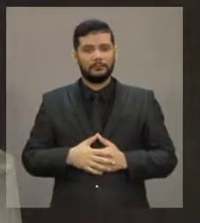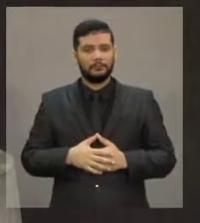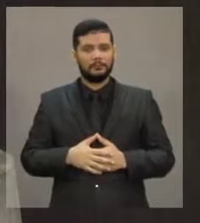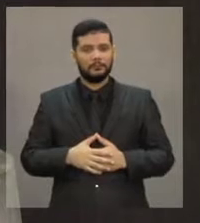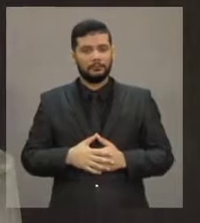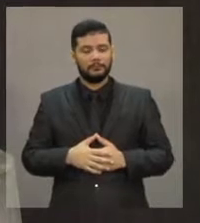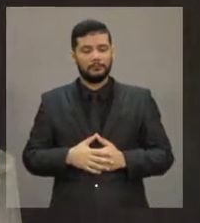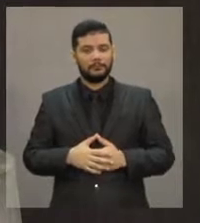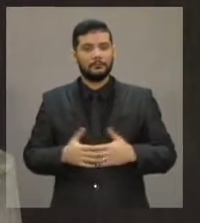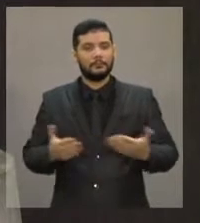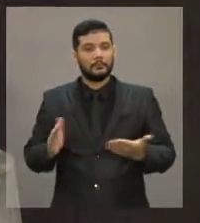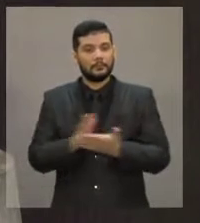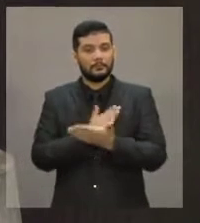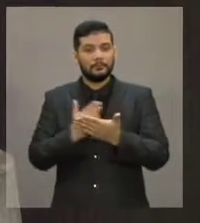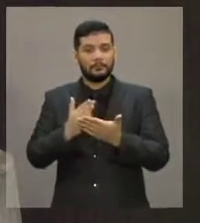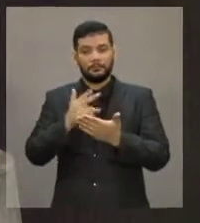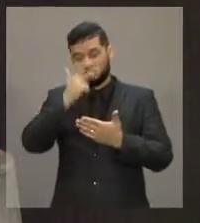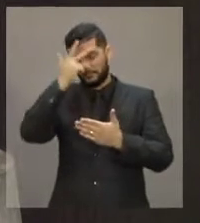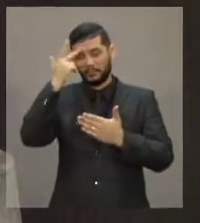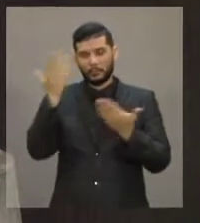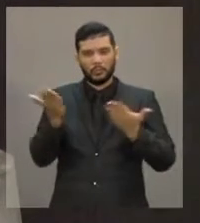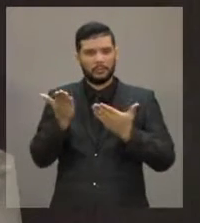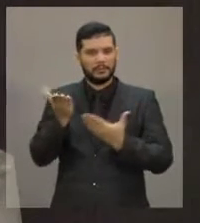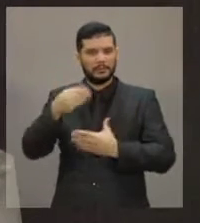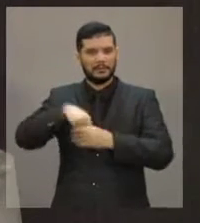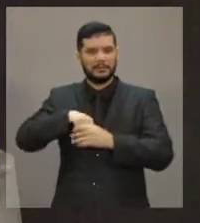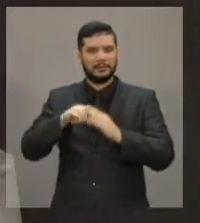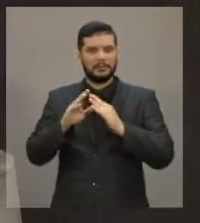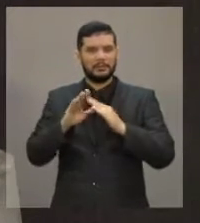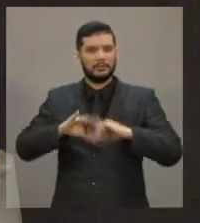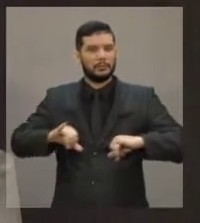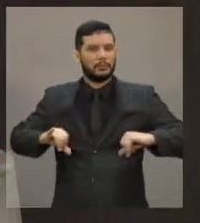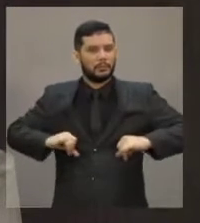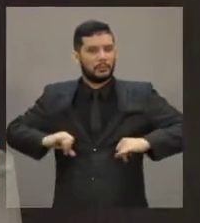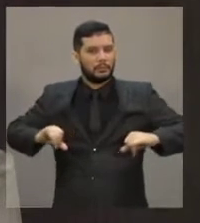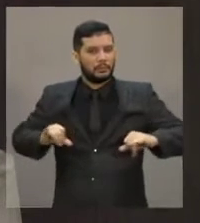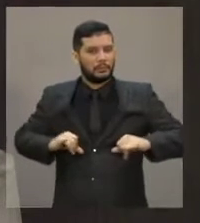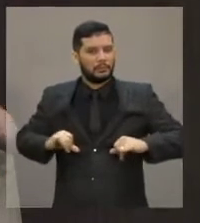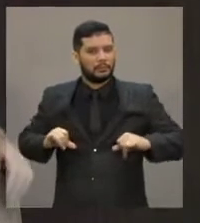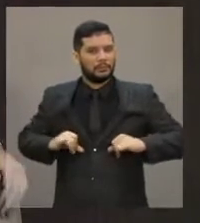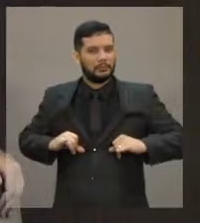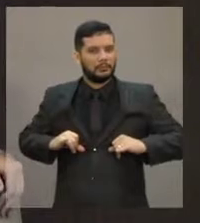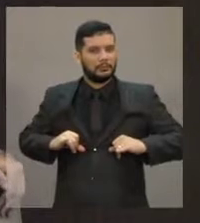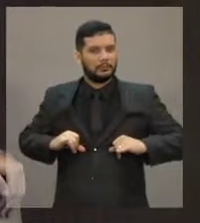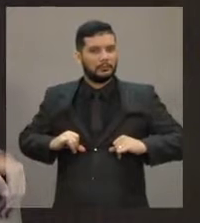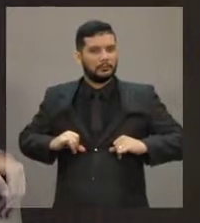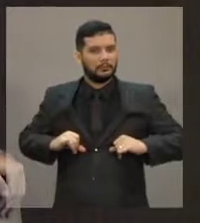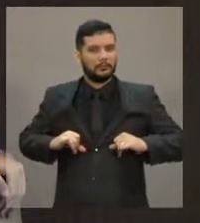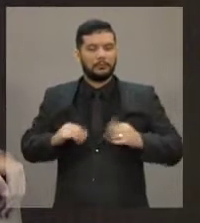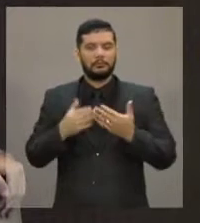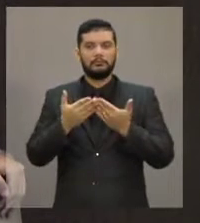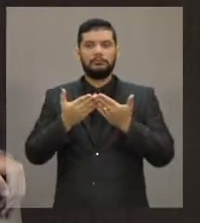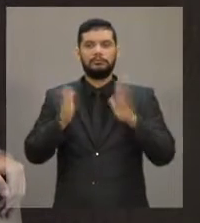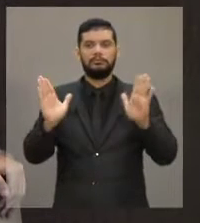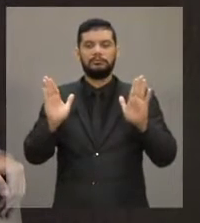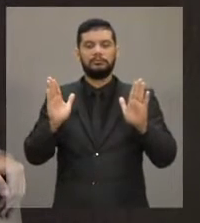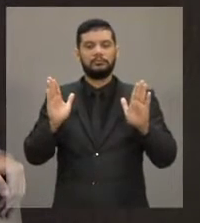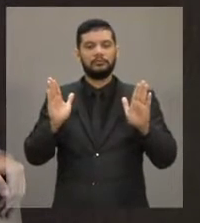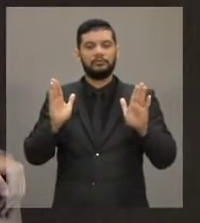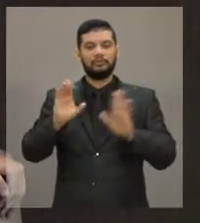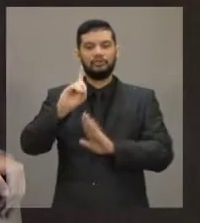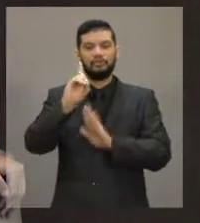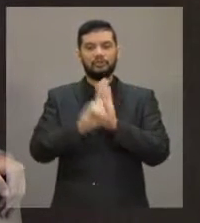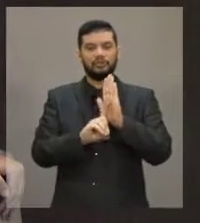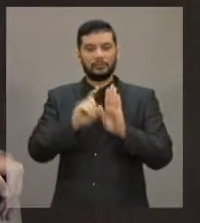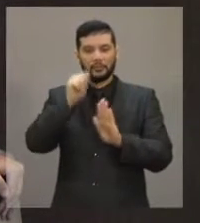individualmente nas suas casas, elas não estão sofrendo porque, porventura, alargaram-se direitos das mulheres nos últimos 30 anos, na verdade, nos